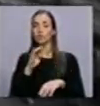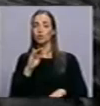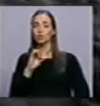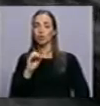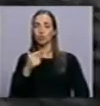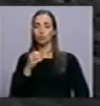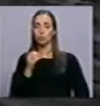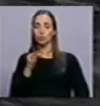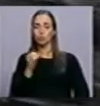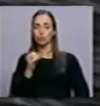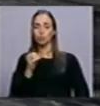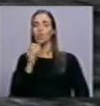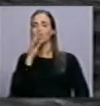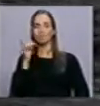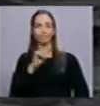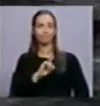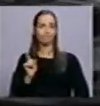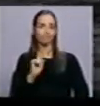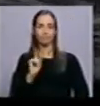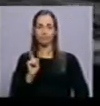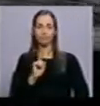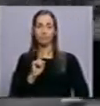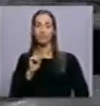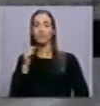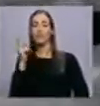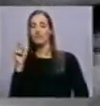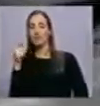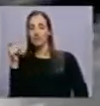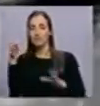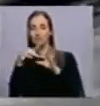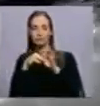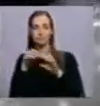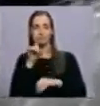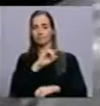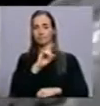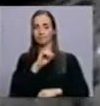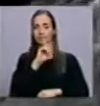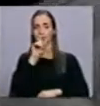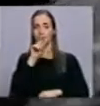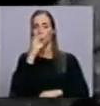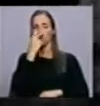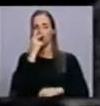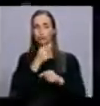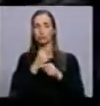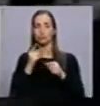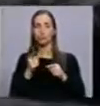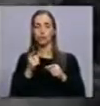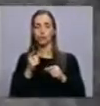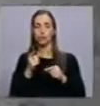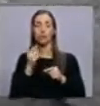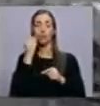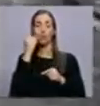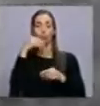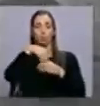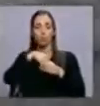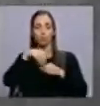aquilo não deve ter vindo de Vesta. Mais curioso ainda, a maneira como a constituição